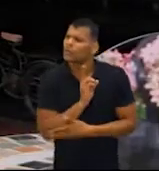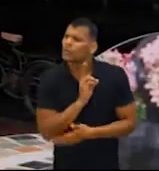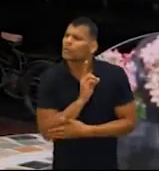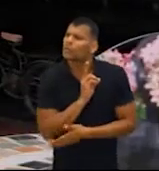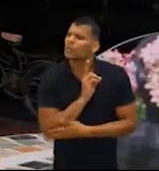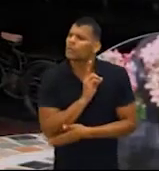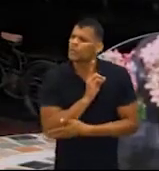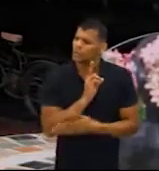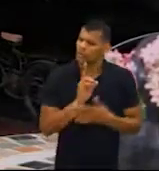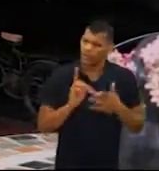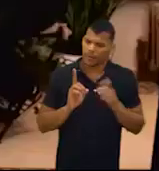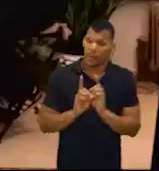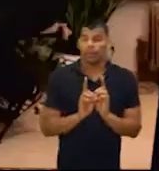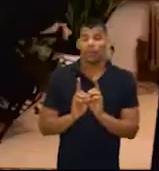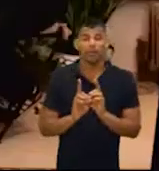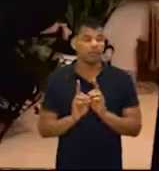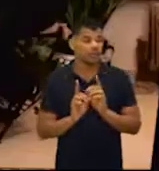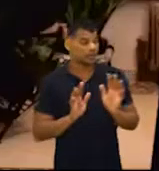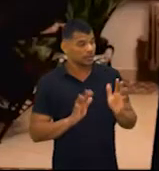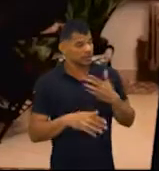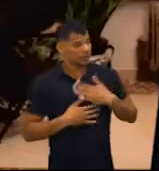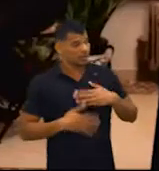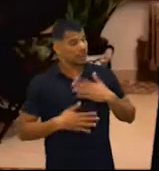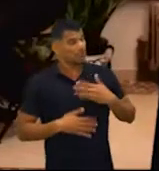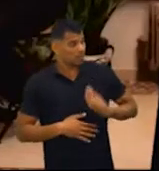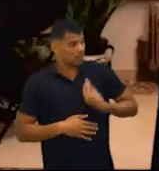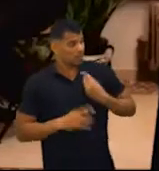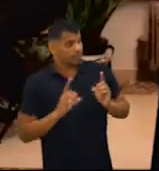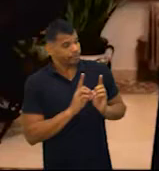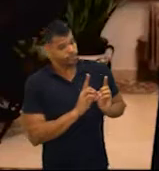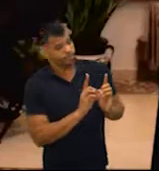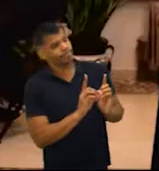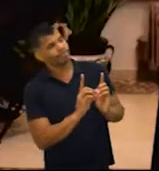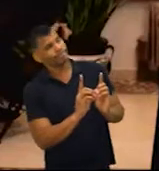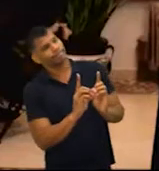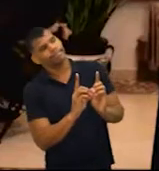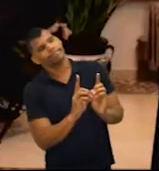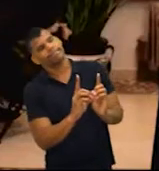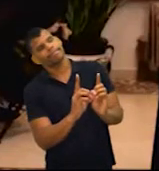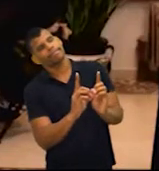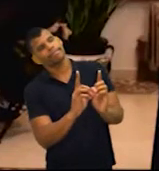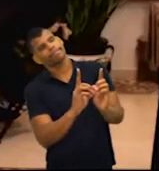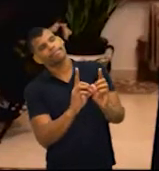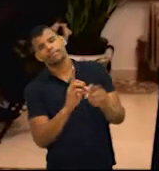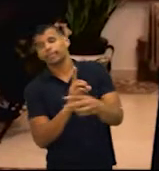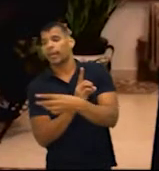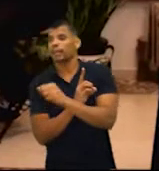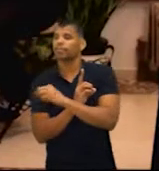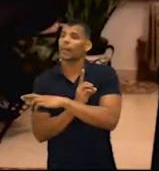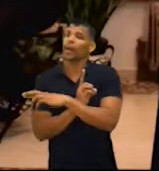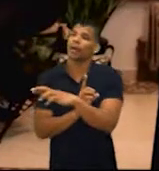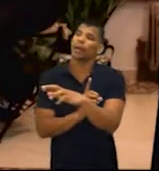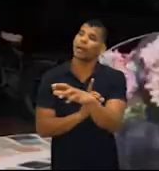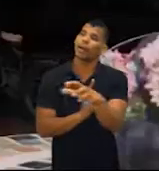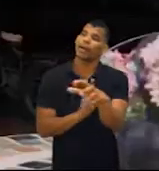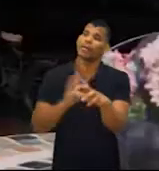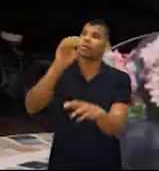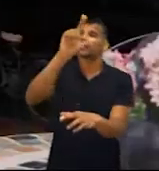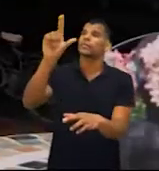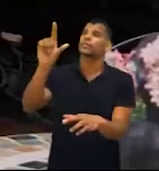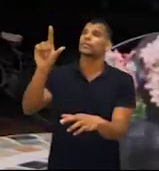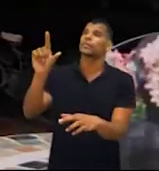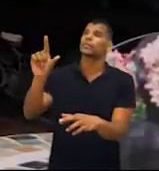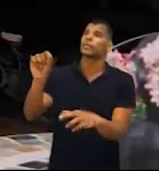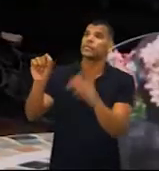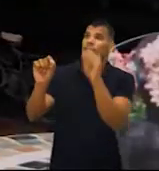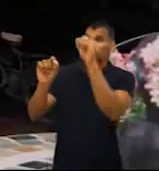te procurar. Todos os lugares pintam ciúmes na mesa de um bar, mas você sente